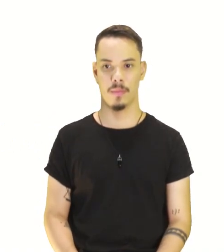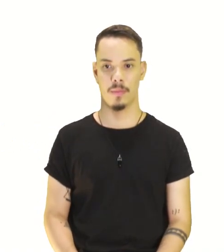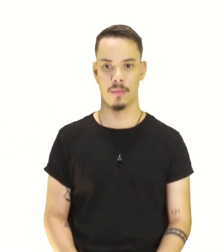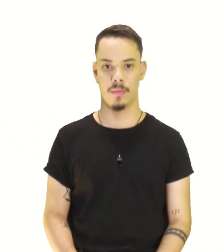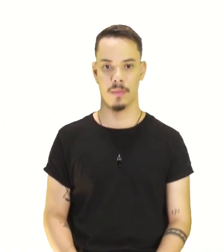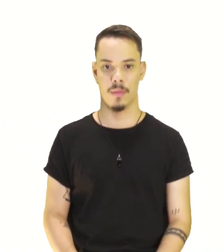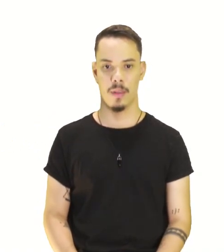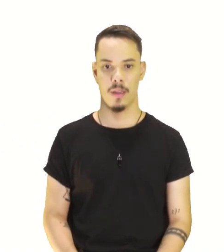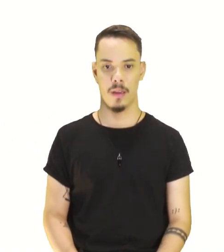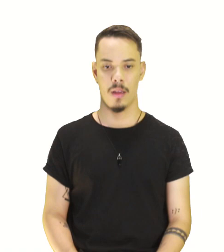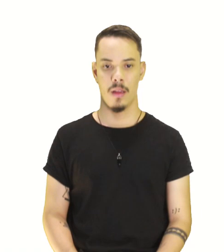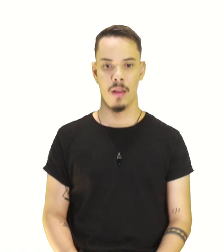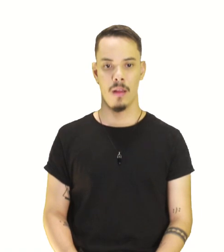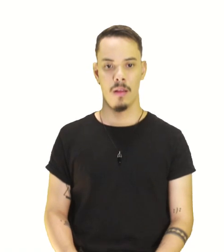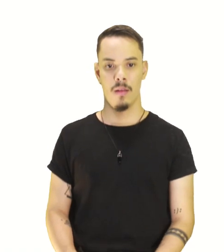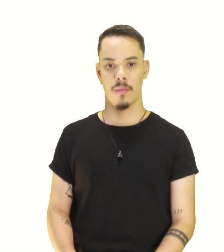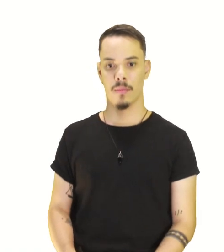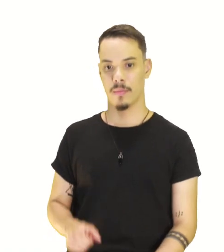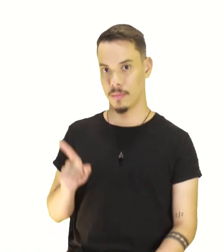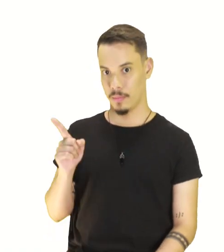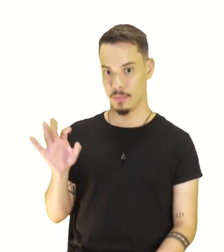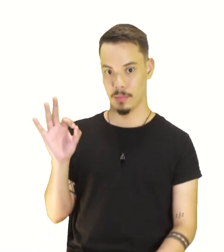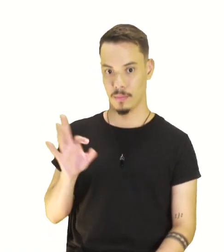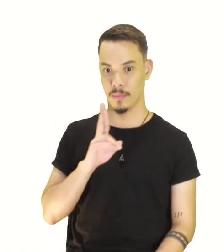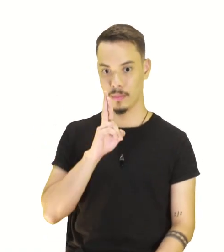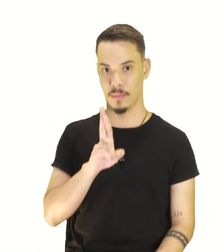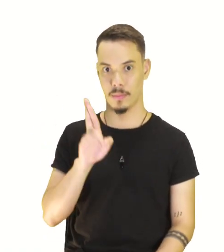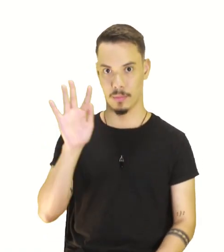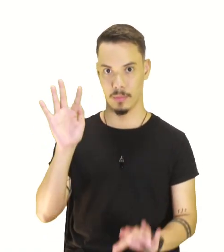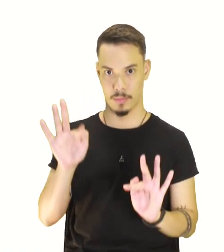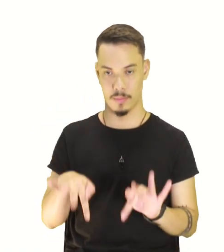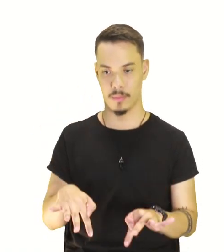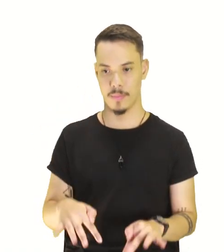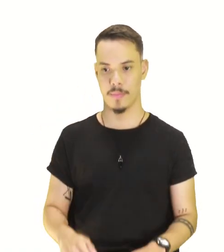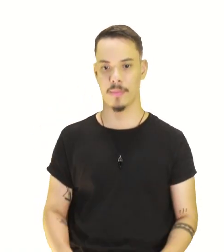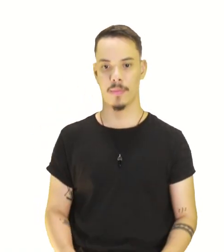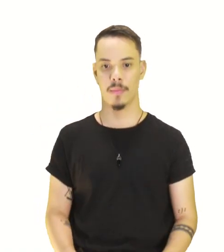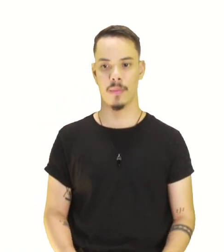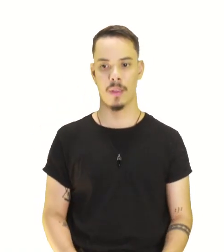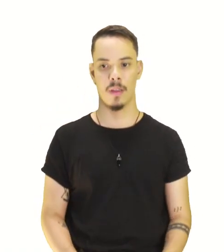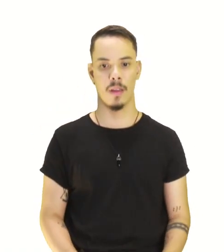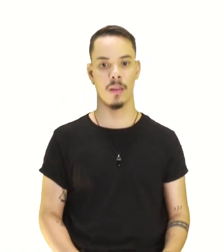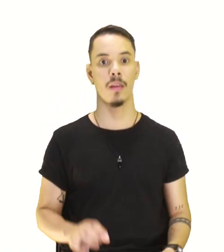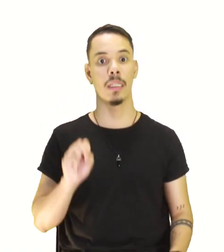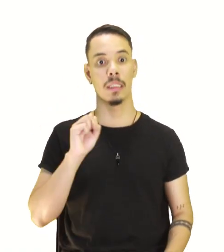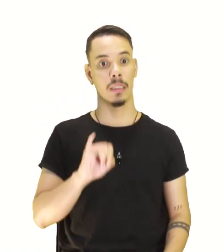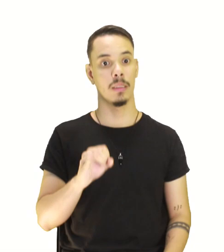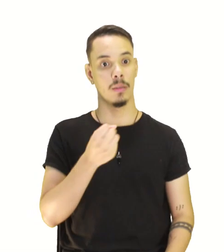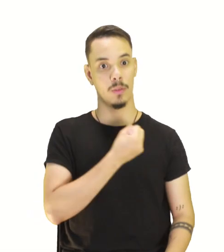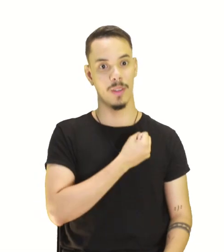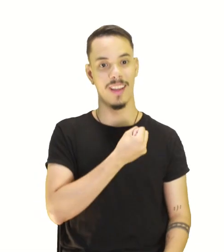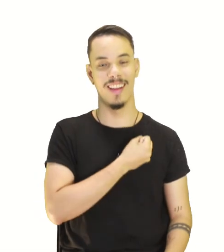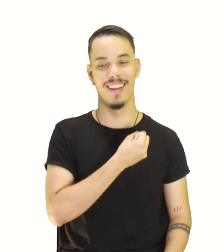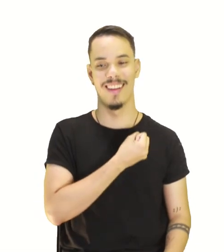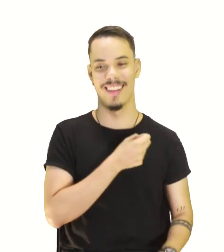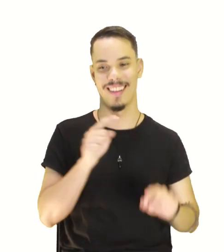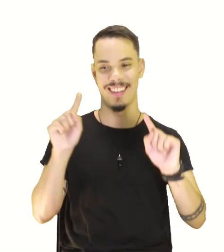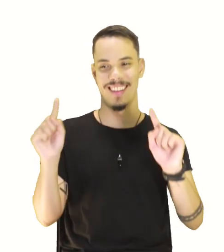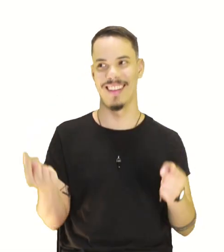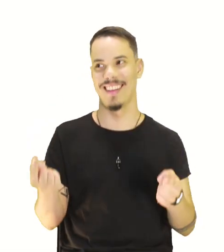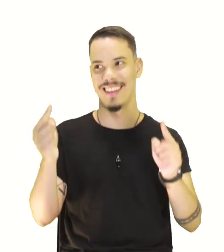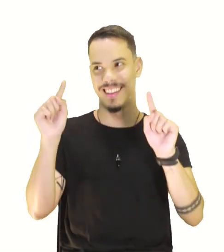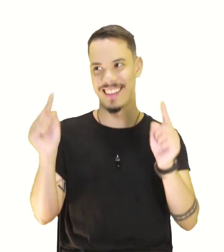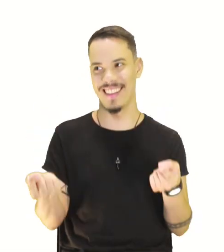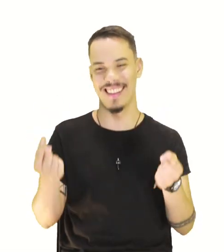Então, esse é o meu F de 5. Beleza? Se o número aparecer aqui. Vamos ao